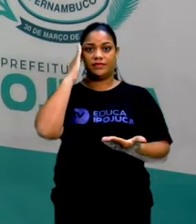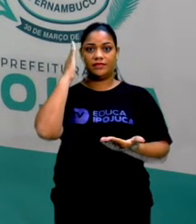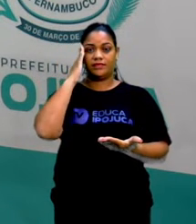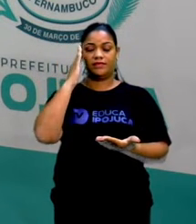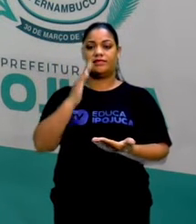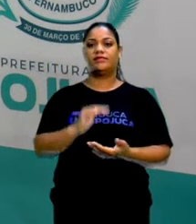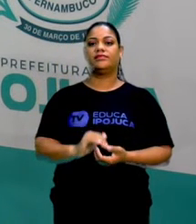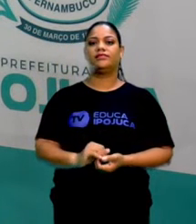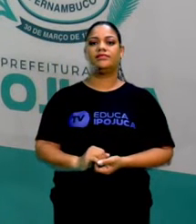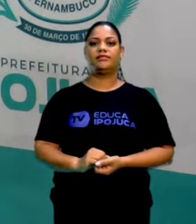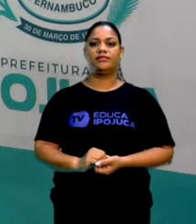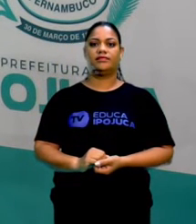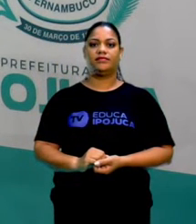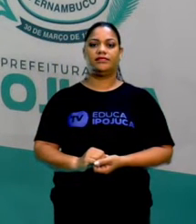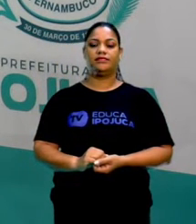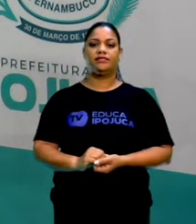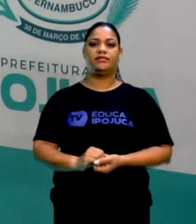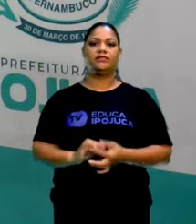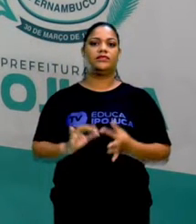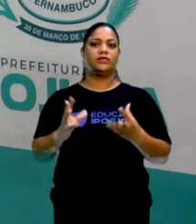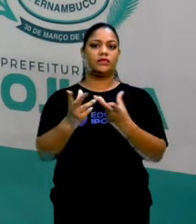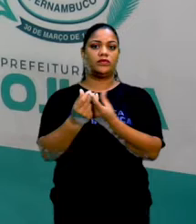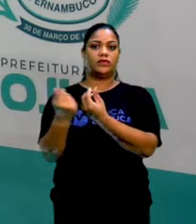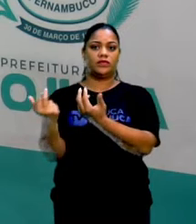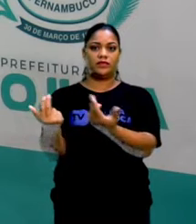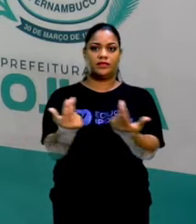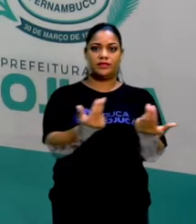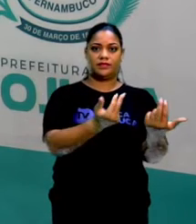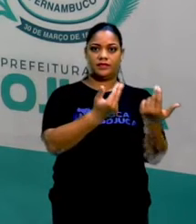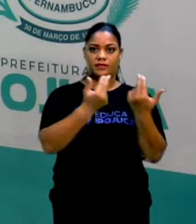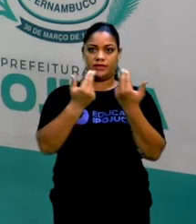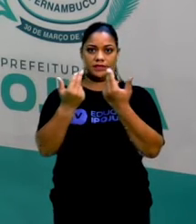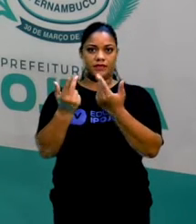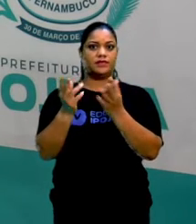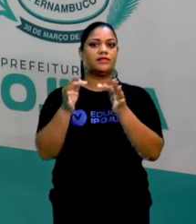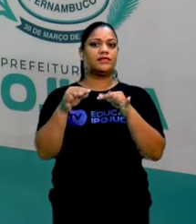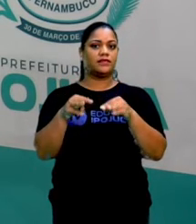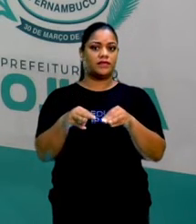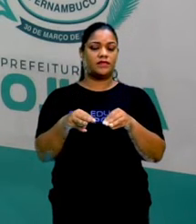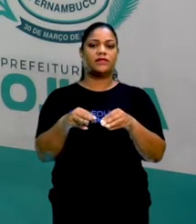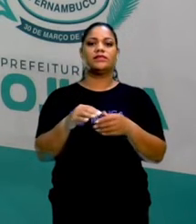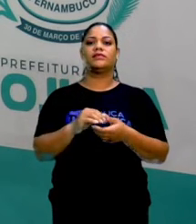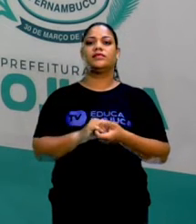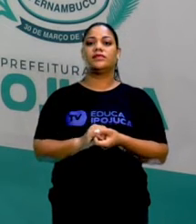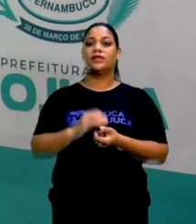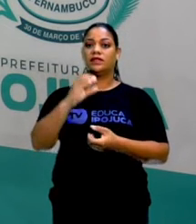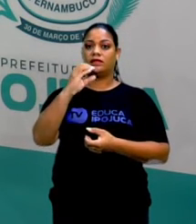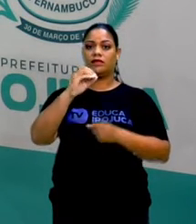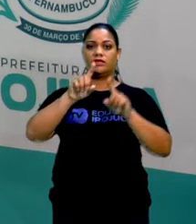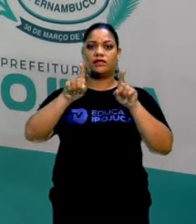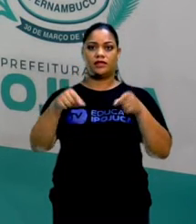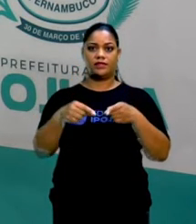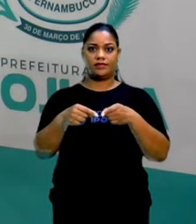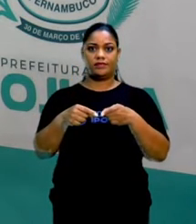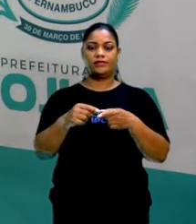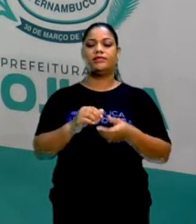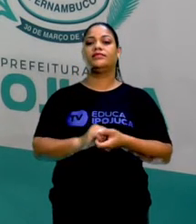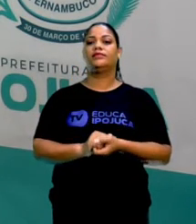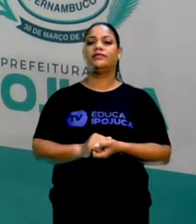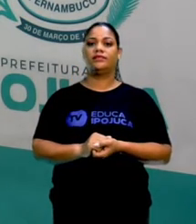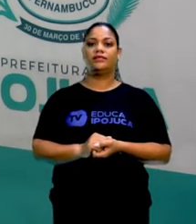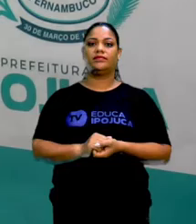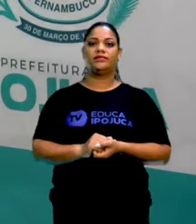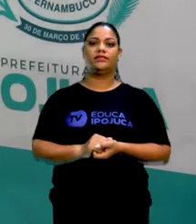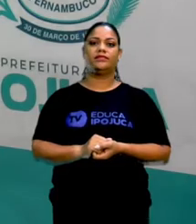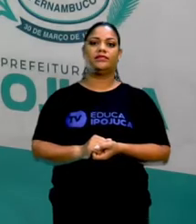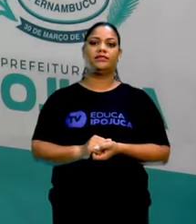Aqui o resto deu todos iguais, porque eles são múltiplos. Se não for múltiplo, vai sobrar resto.